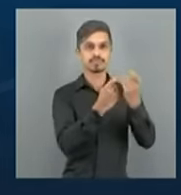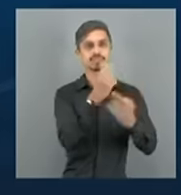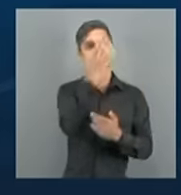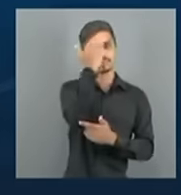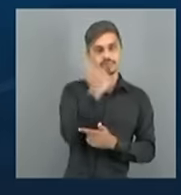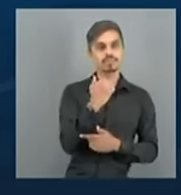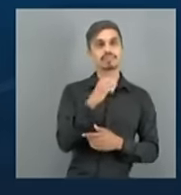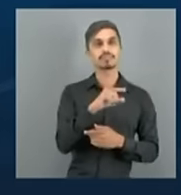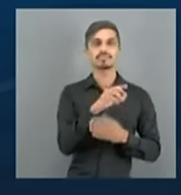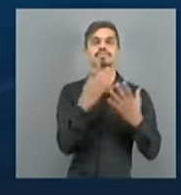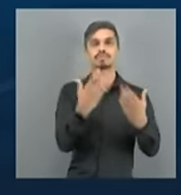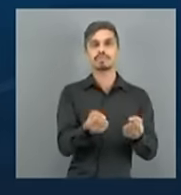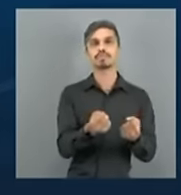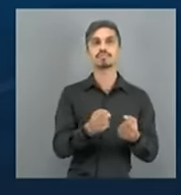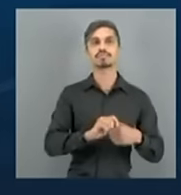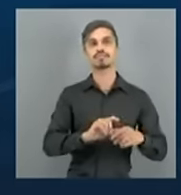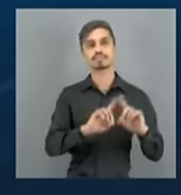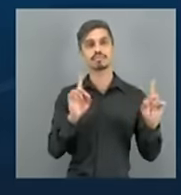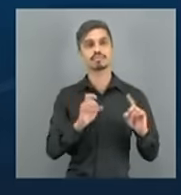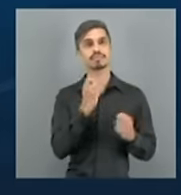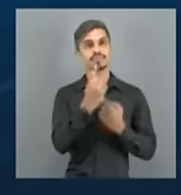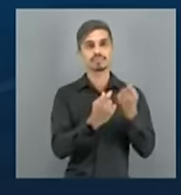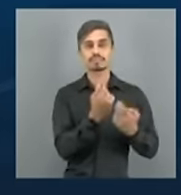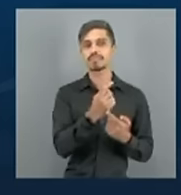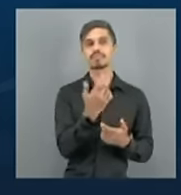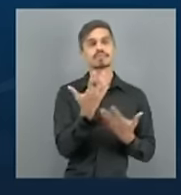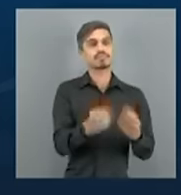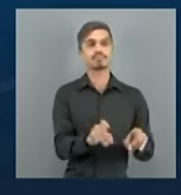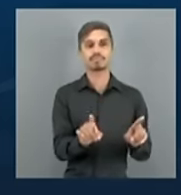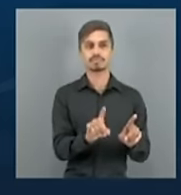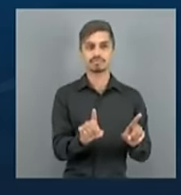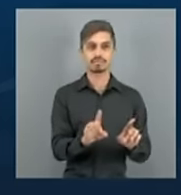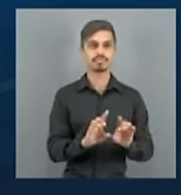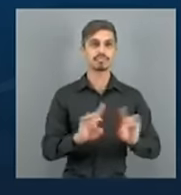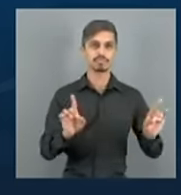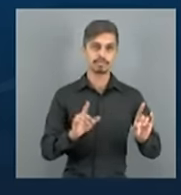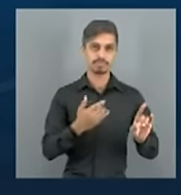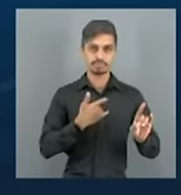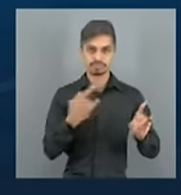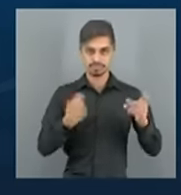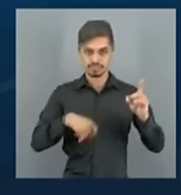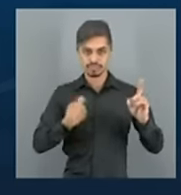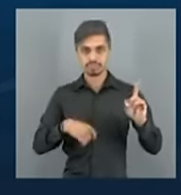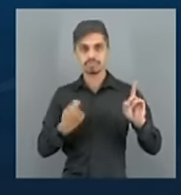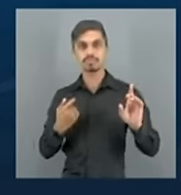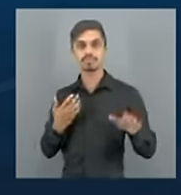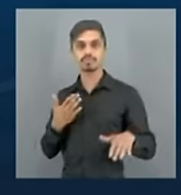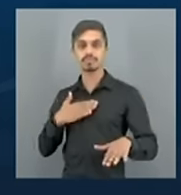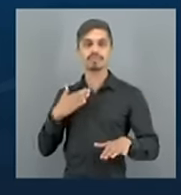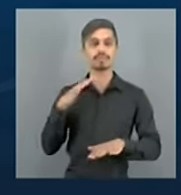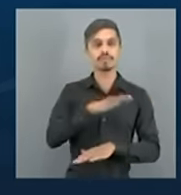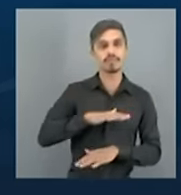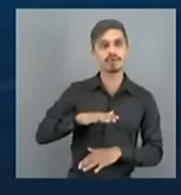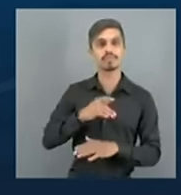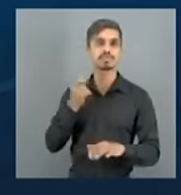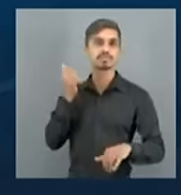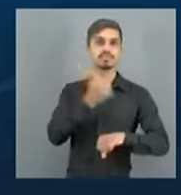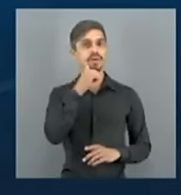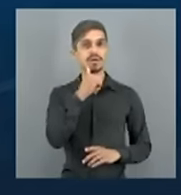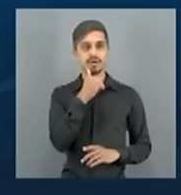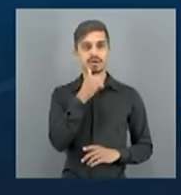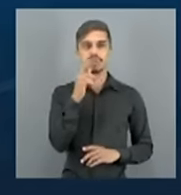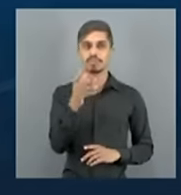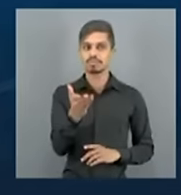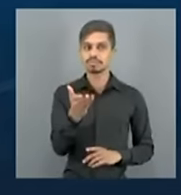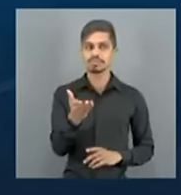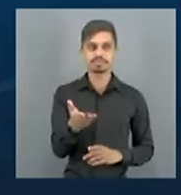tá, aceitavam, e alguns presidentes não aceitavam, mas eu tinha que chegar, como é o caso aí da